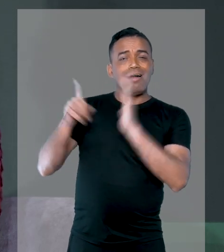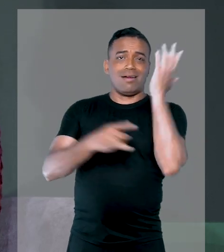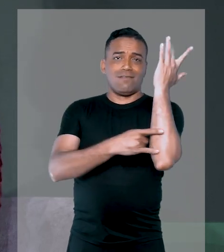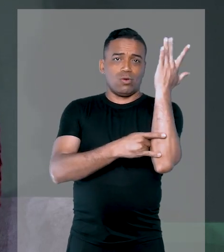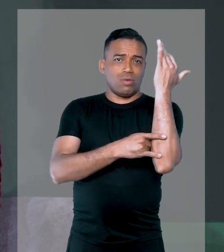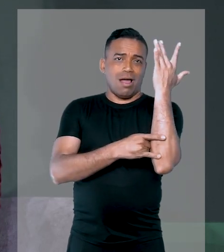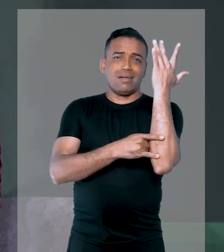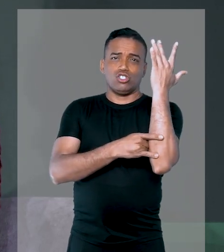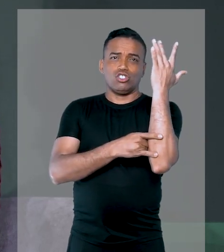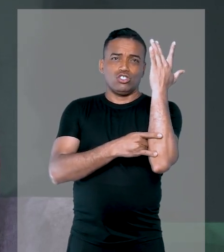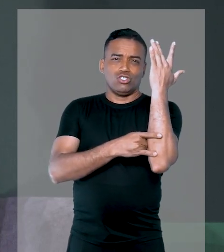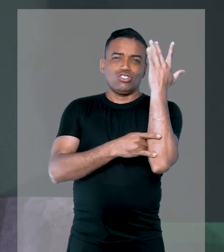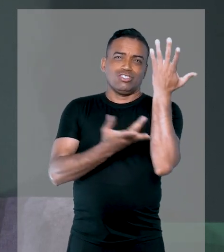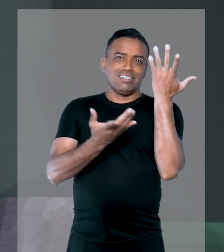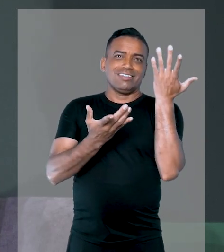ainda,